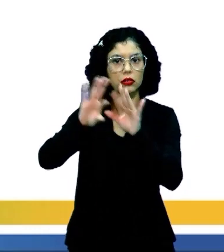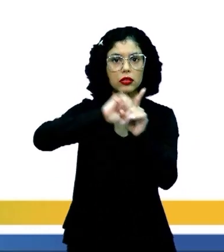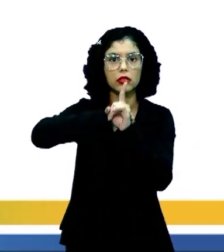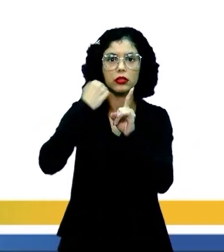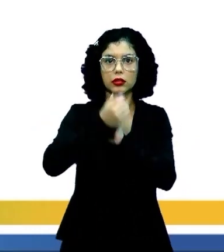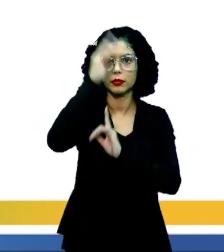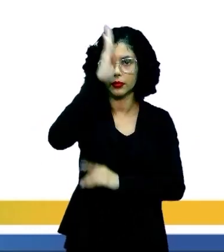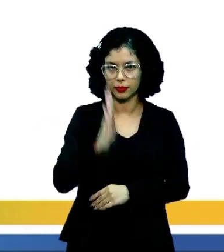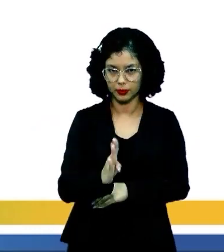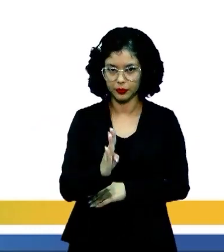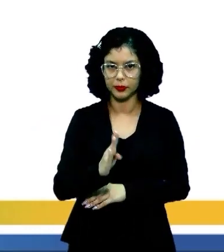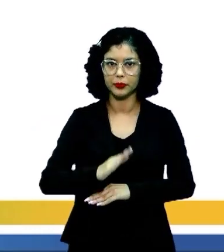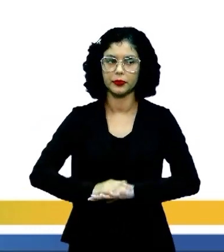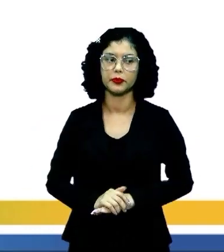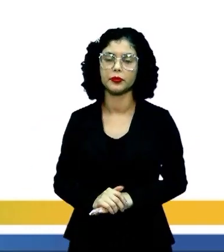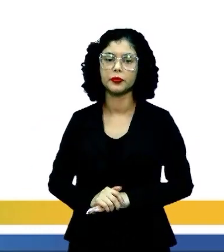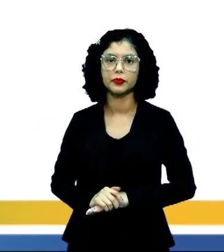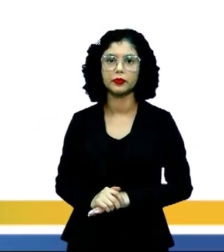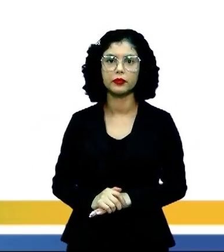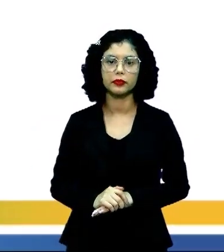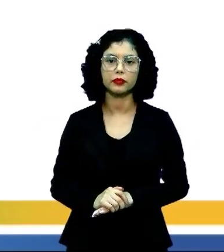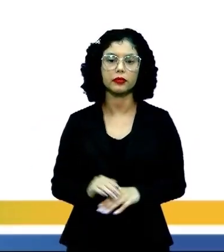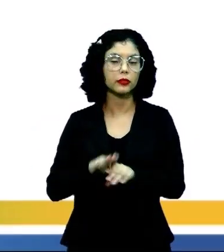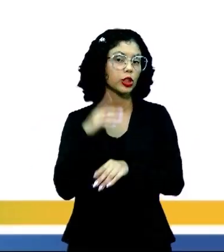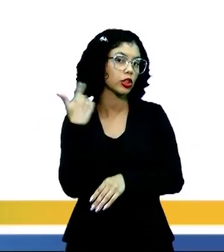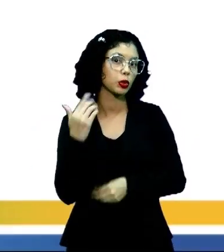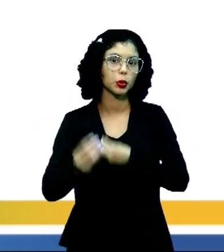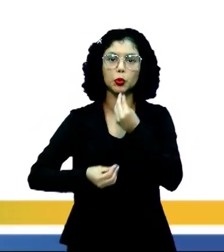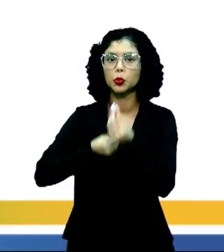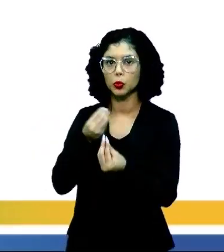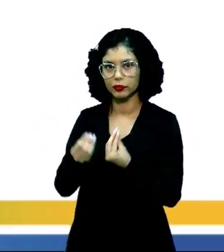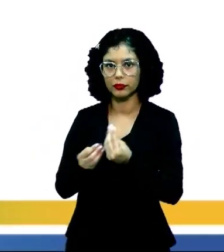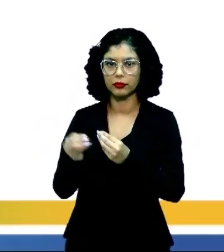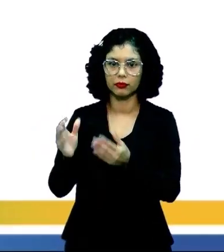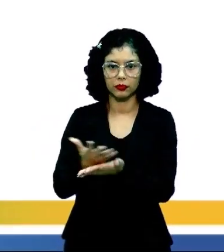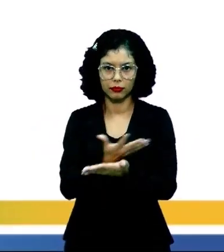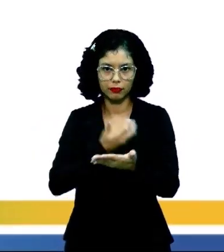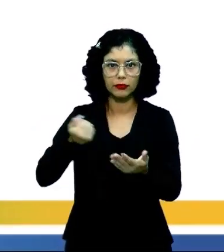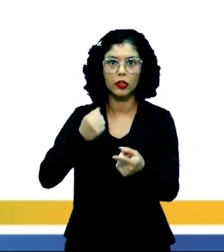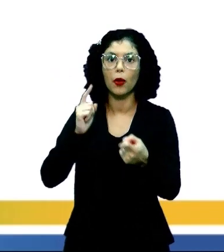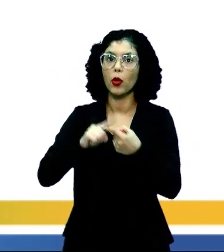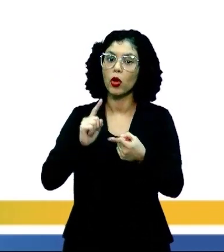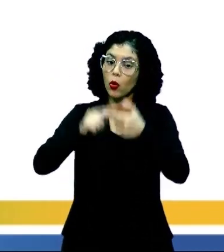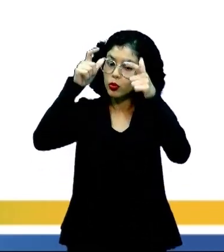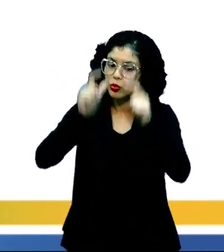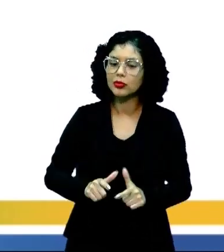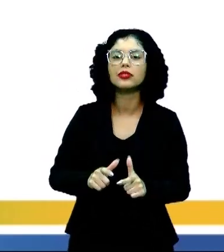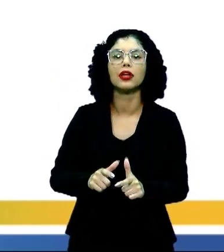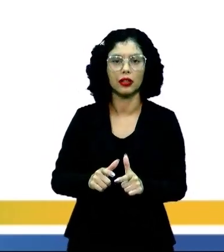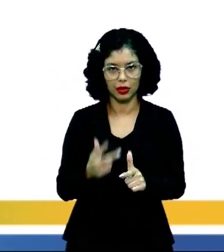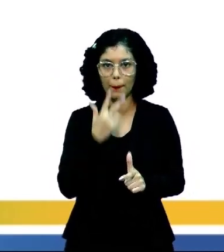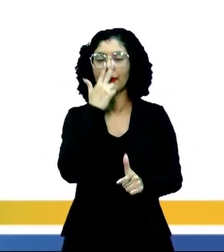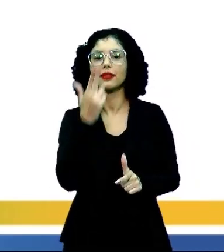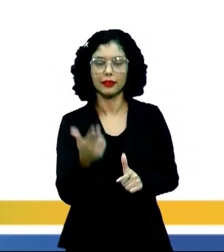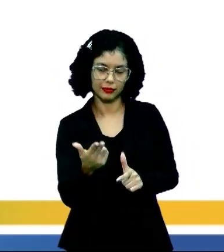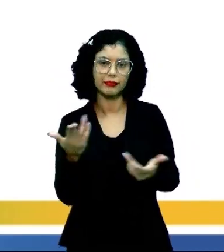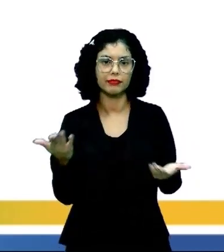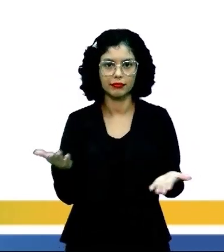à sociedade brasileira. Não tem como tirar, porque o espaço aparecia